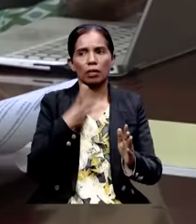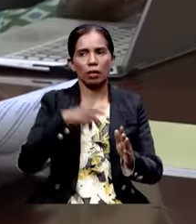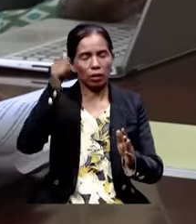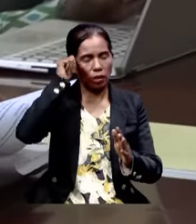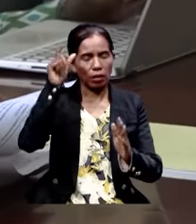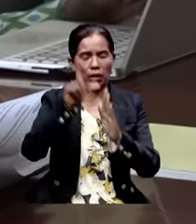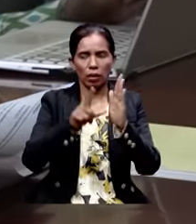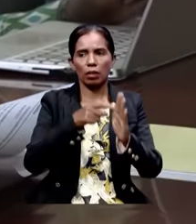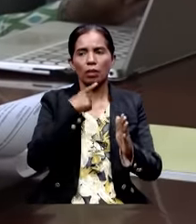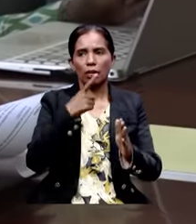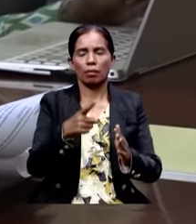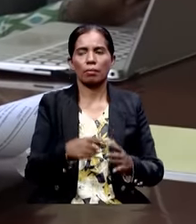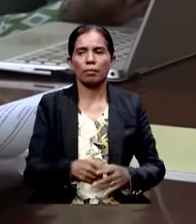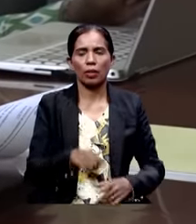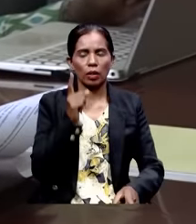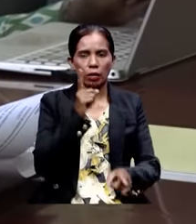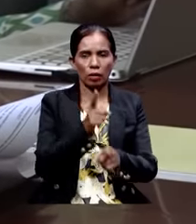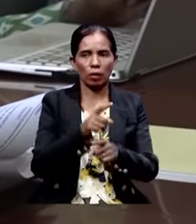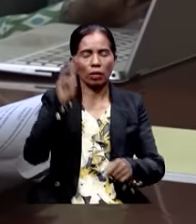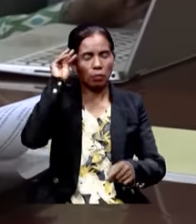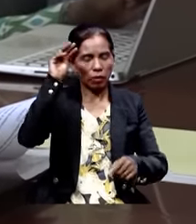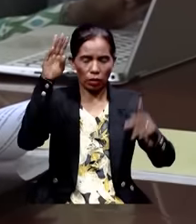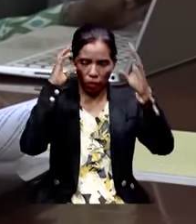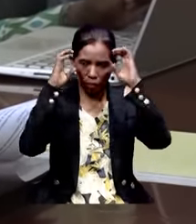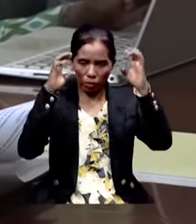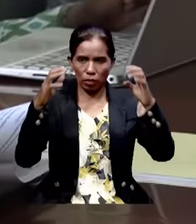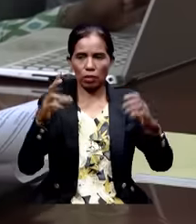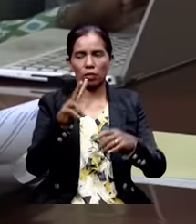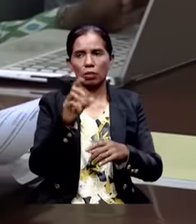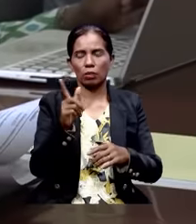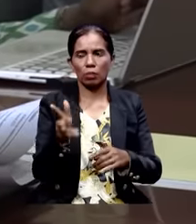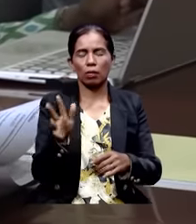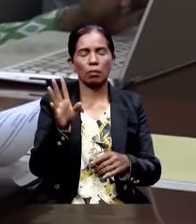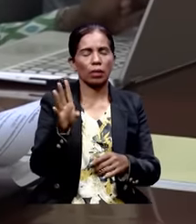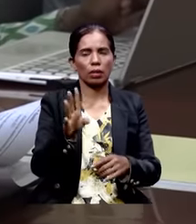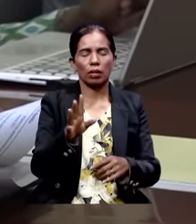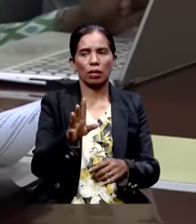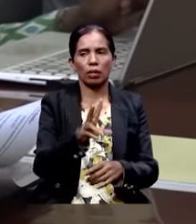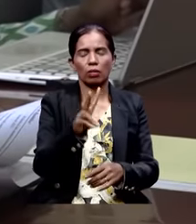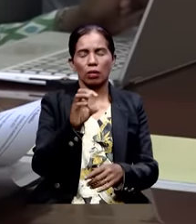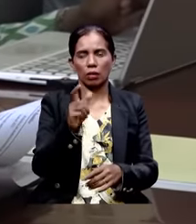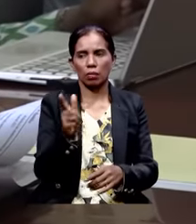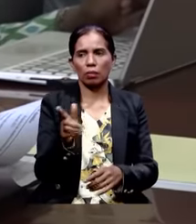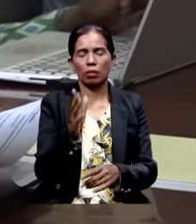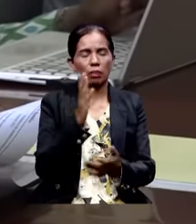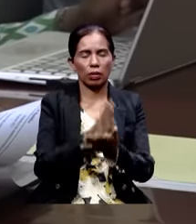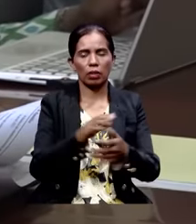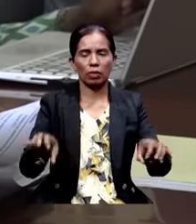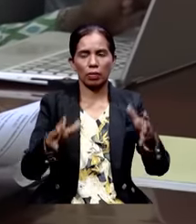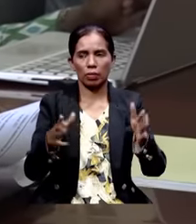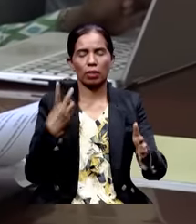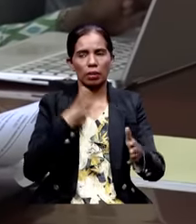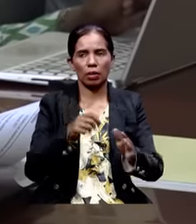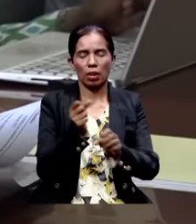oleh Tolu. Pirlos, Ministerio de Educação ia diundi-undi nak parang kontrak guna. Pirlos. Itu bahawa itu halu analisis